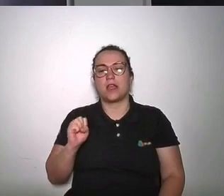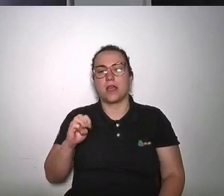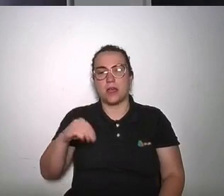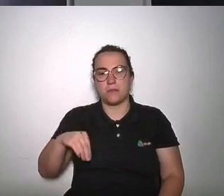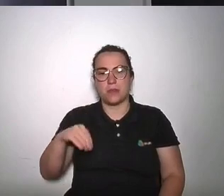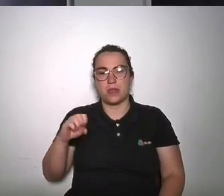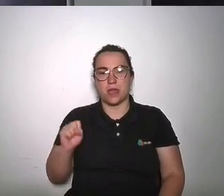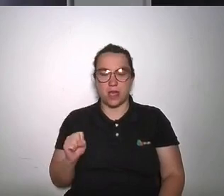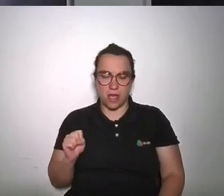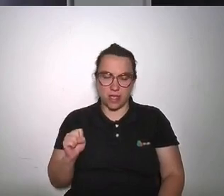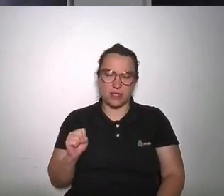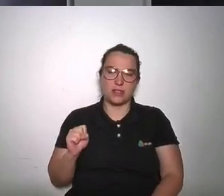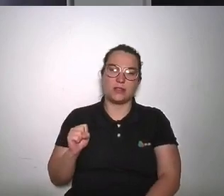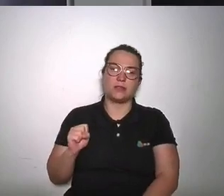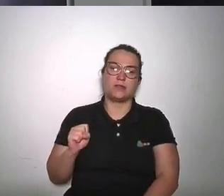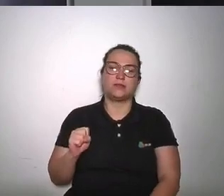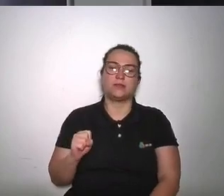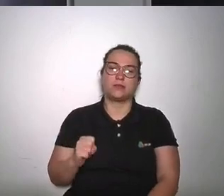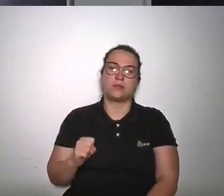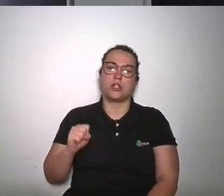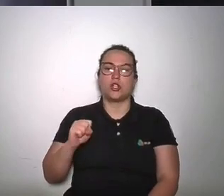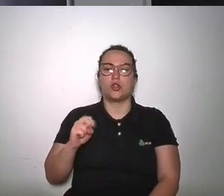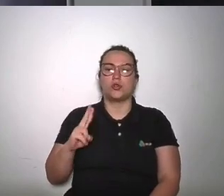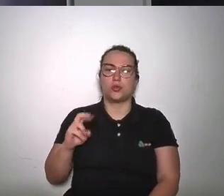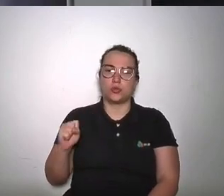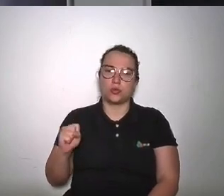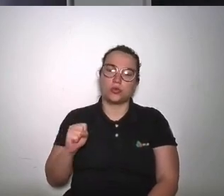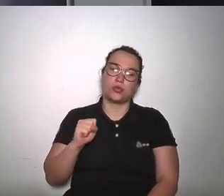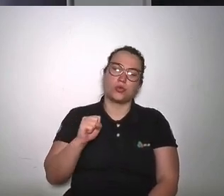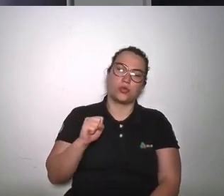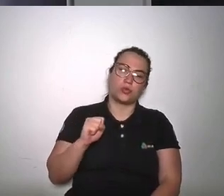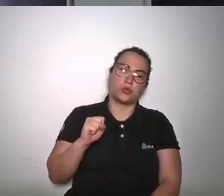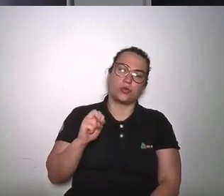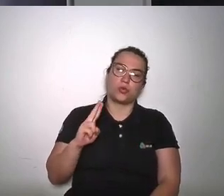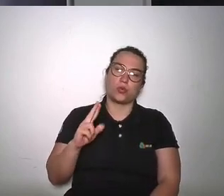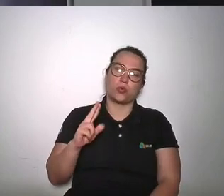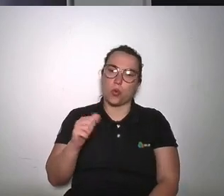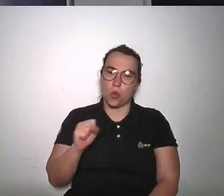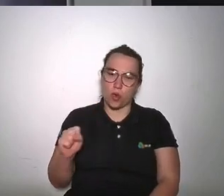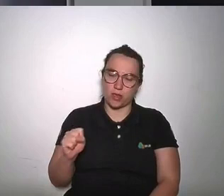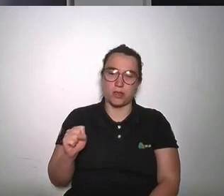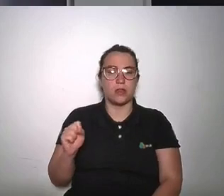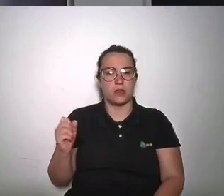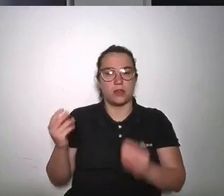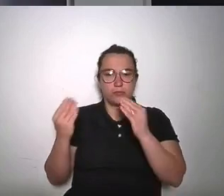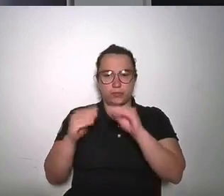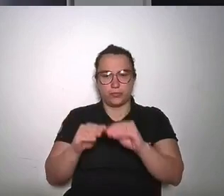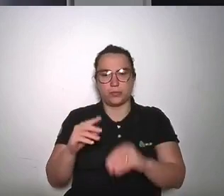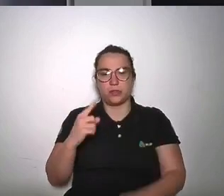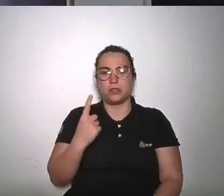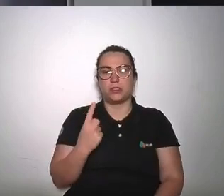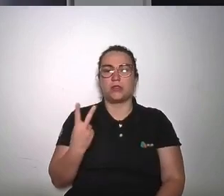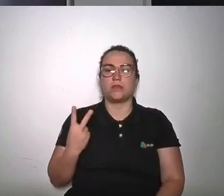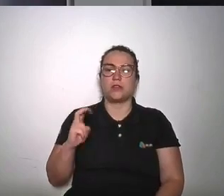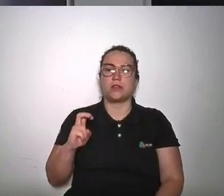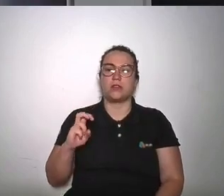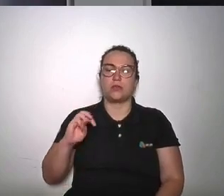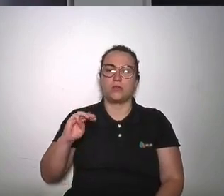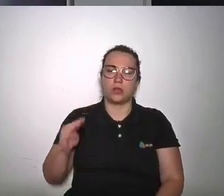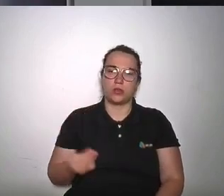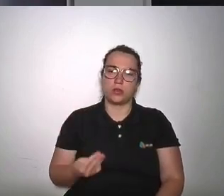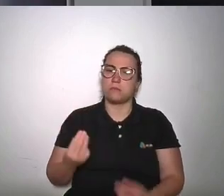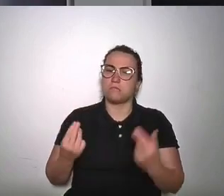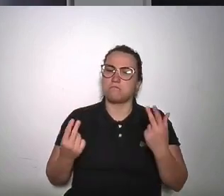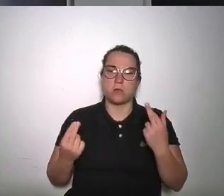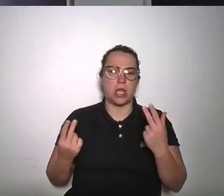Candir, repasse do SUS, repasse do SUAS, repasse do Fundeb, entram nessa aí. 125 milhões. Mesma coisa que